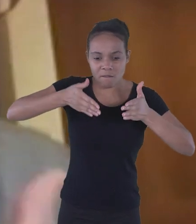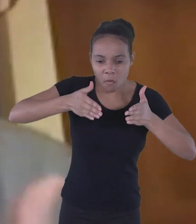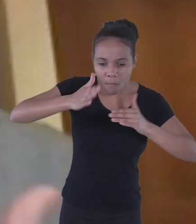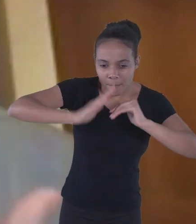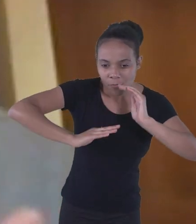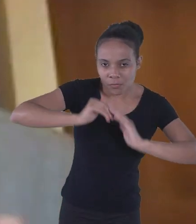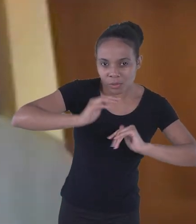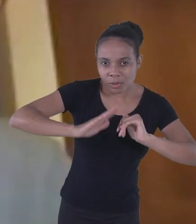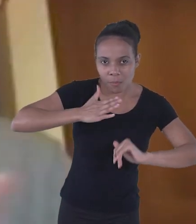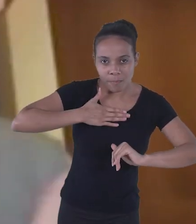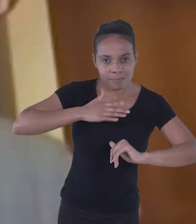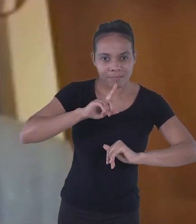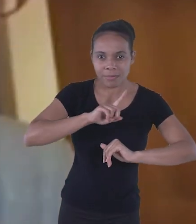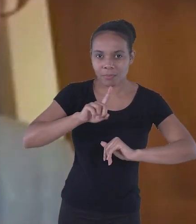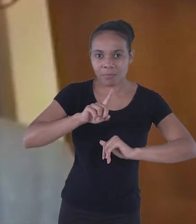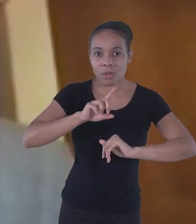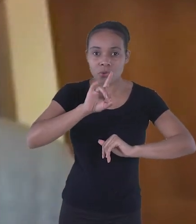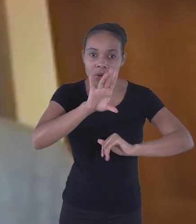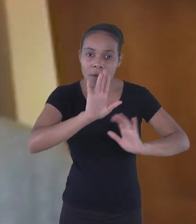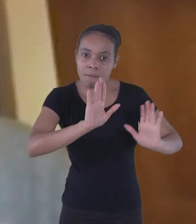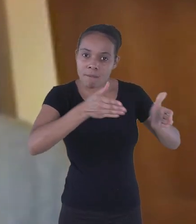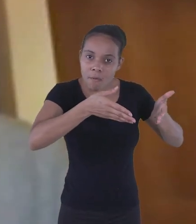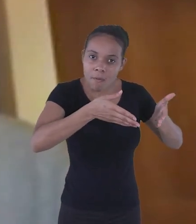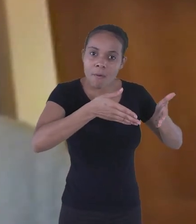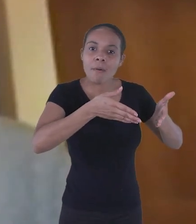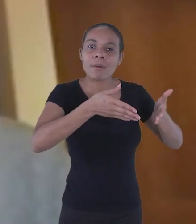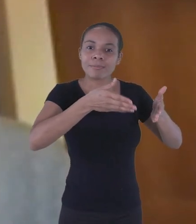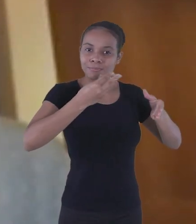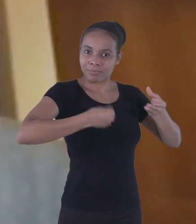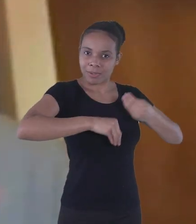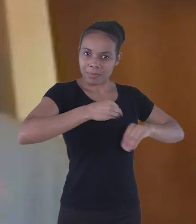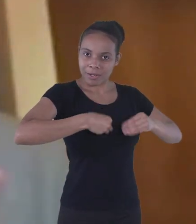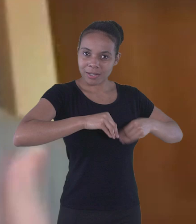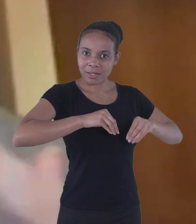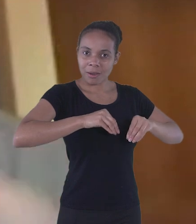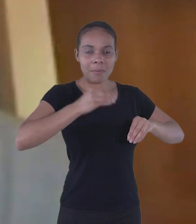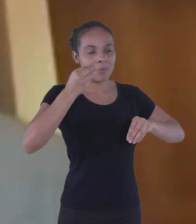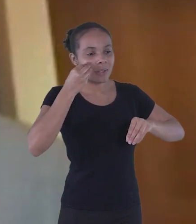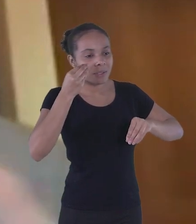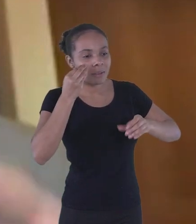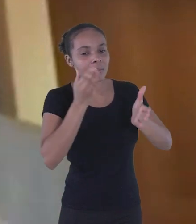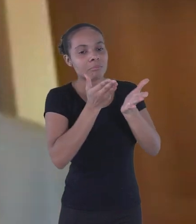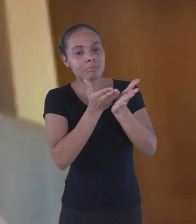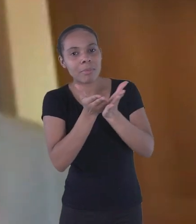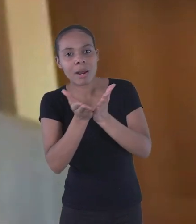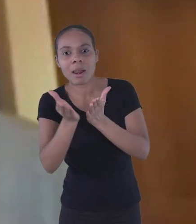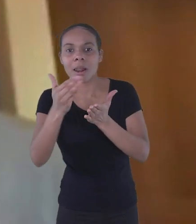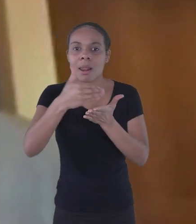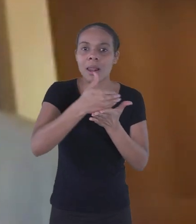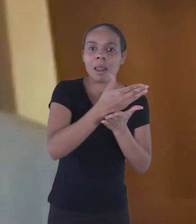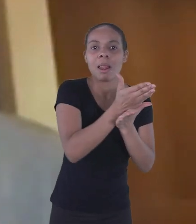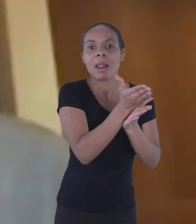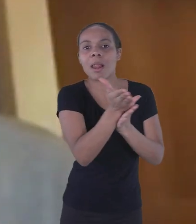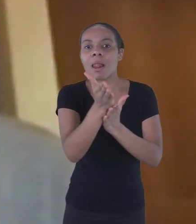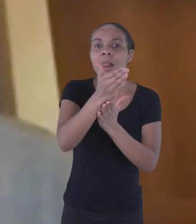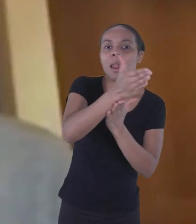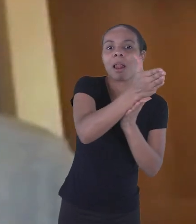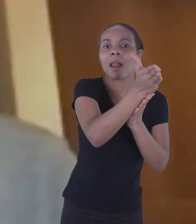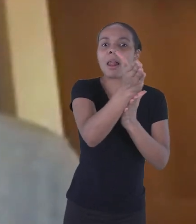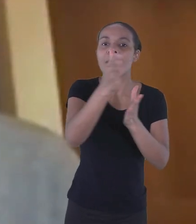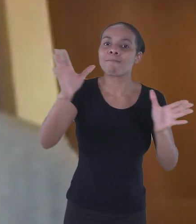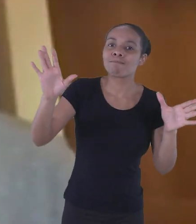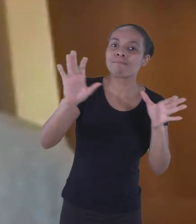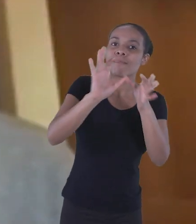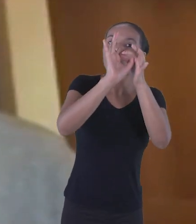Mas todas essas outras esses outros componentes, de fato, constroem um